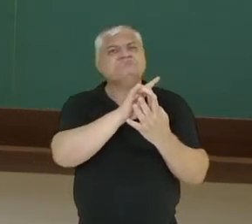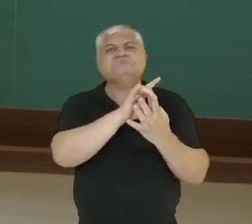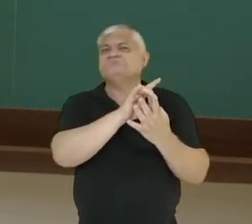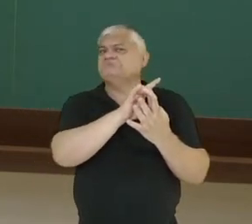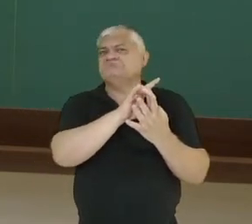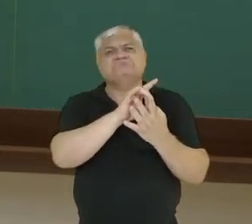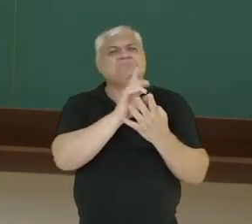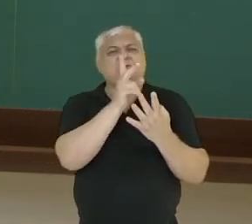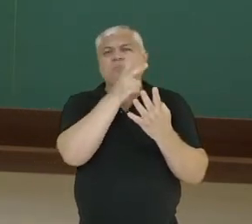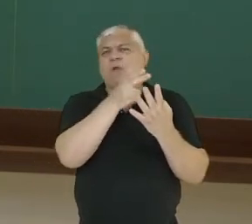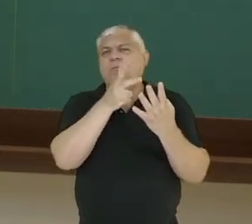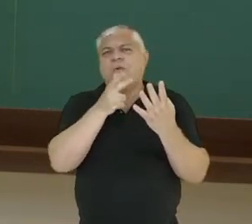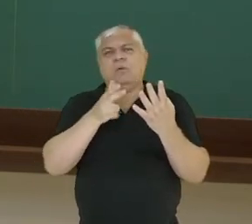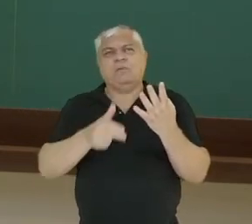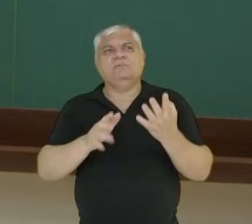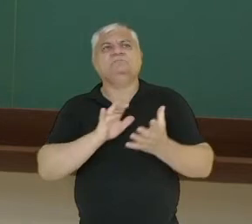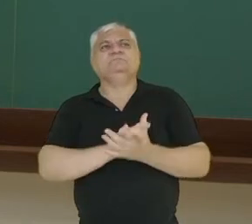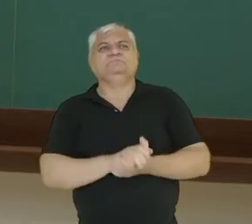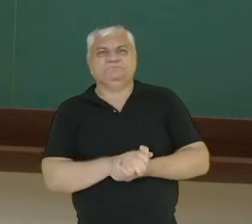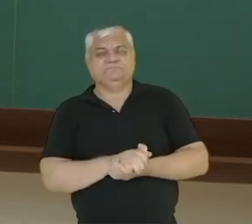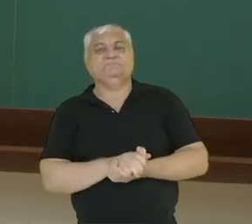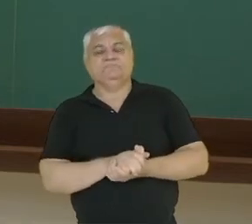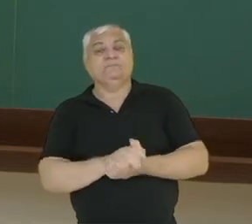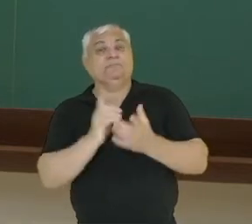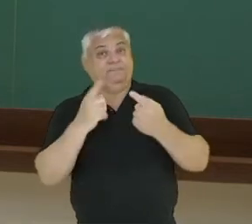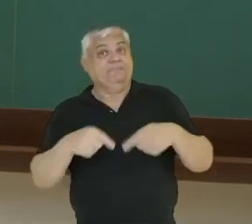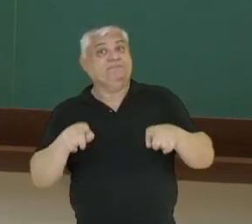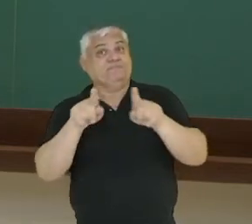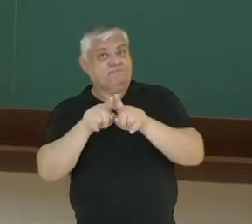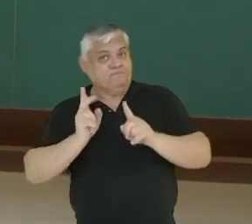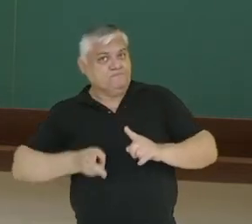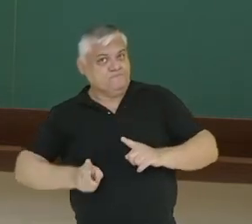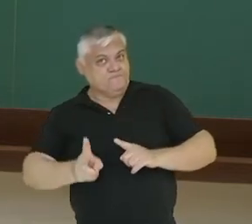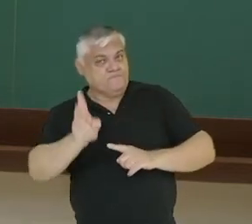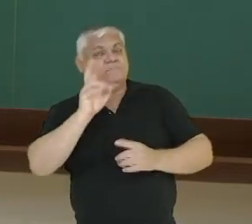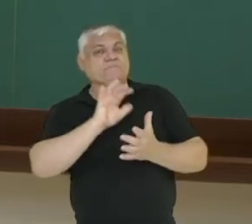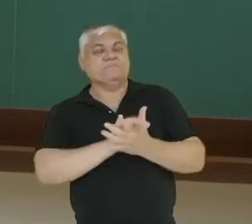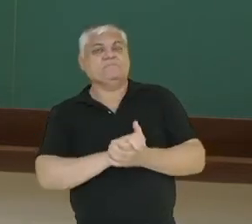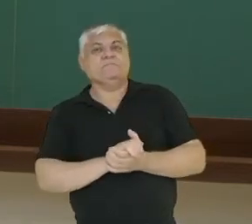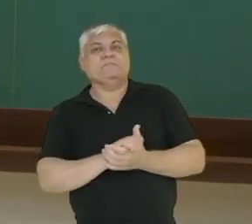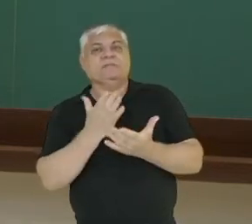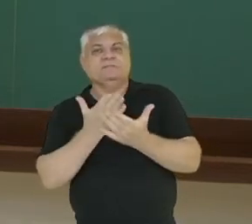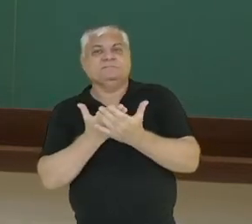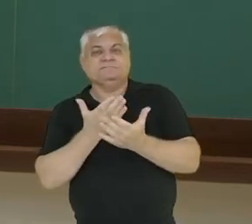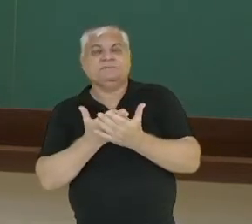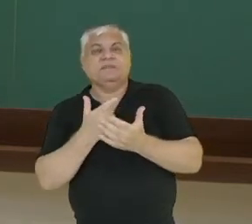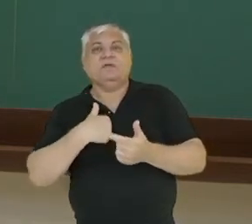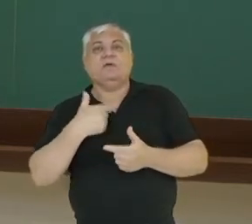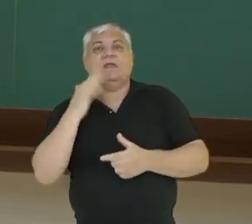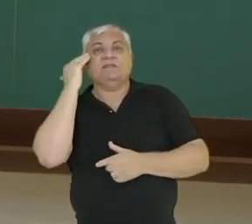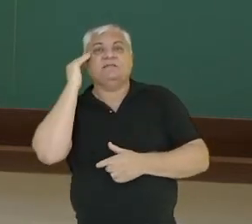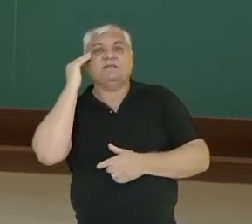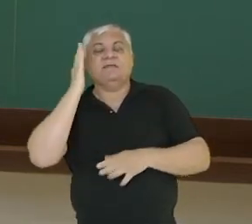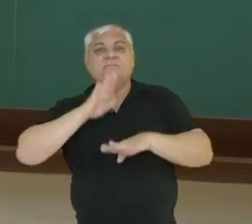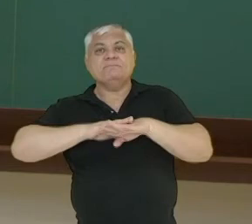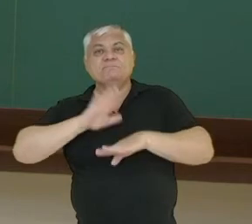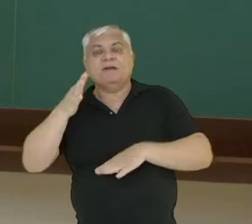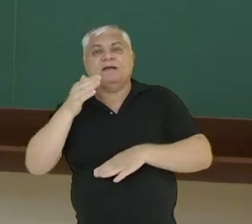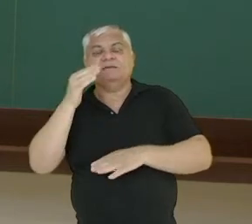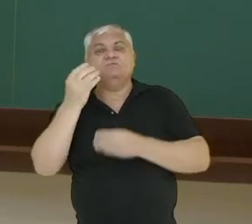se alterar. Muito bem, professor, vamos caminhar, professor. Vamos caminhar, professor. Eu quero entender mais